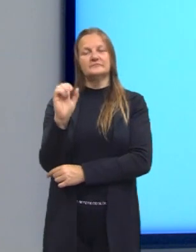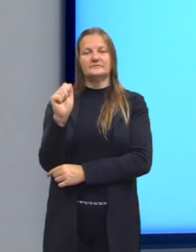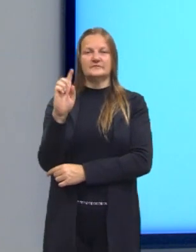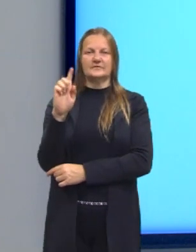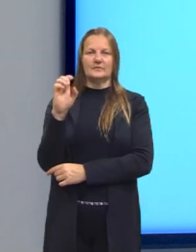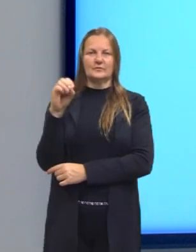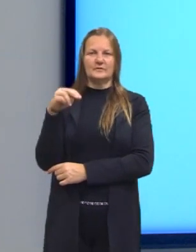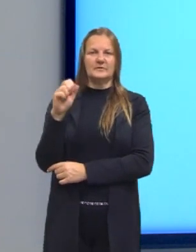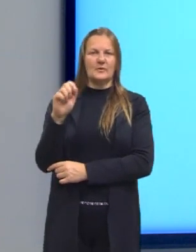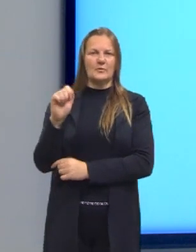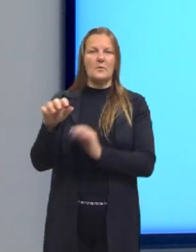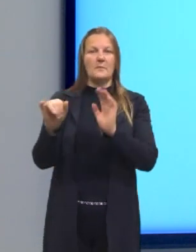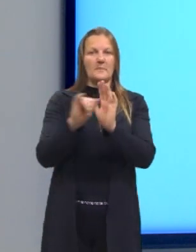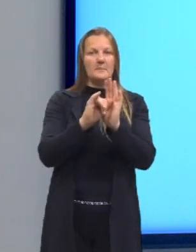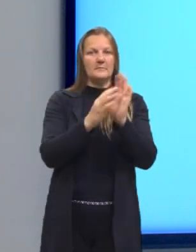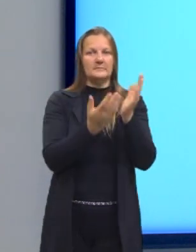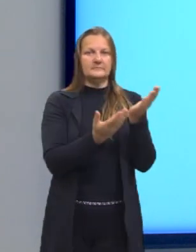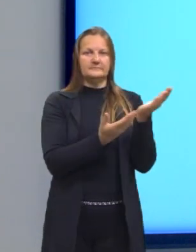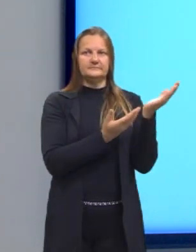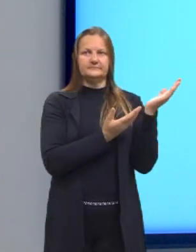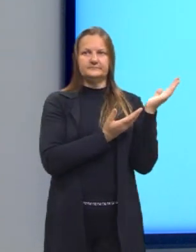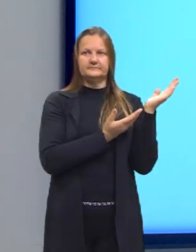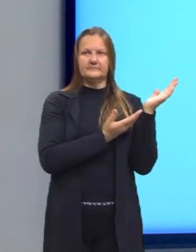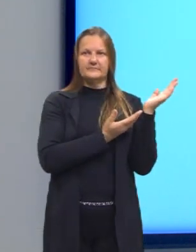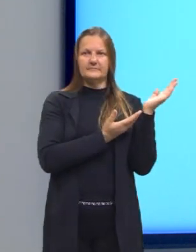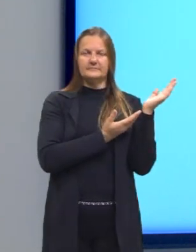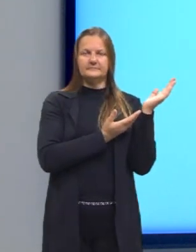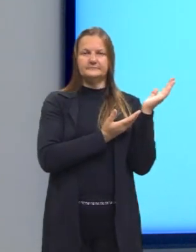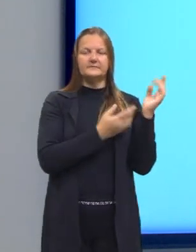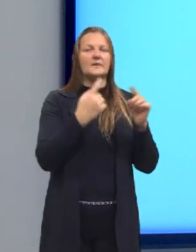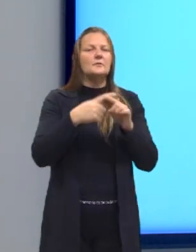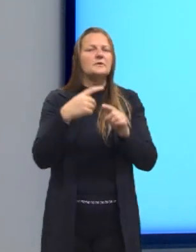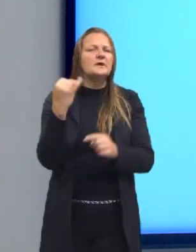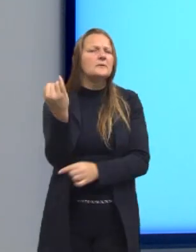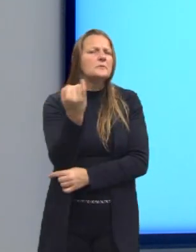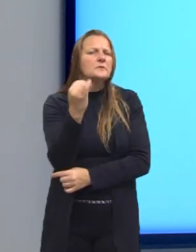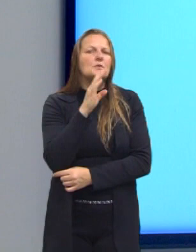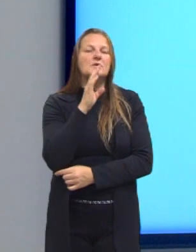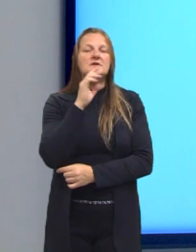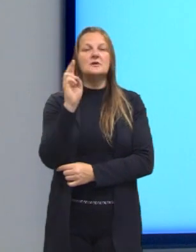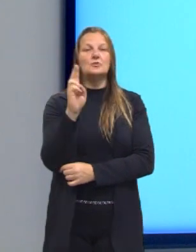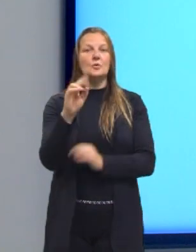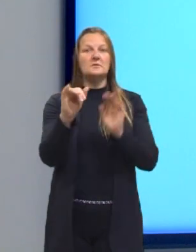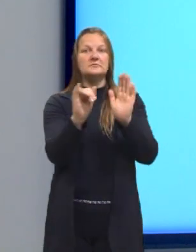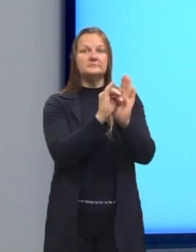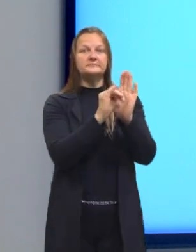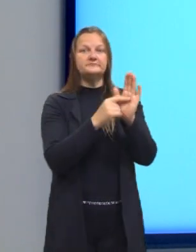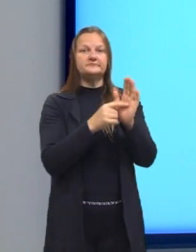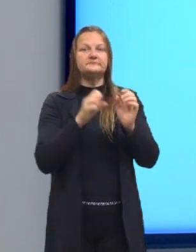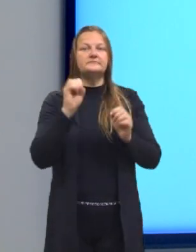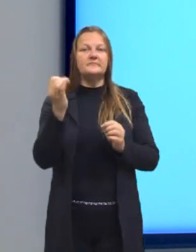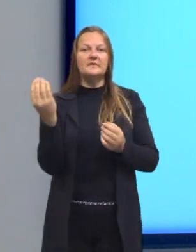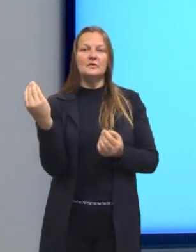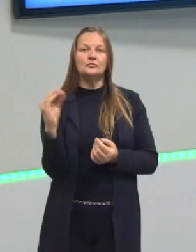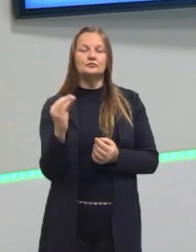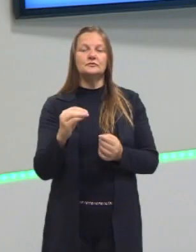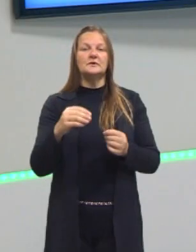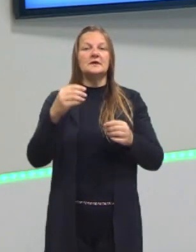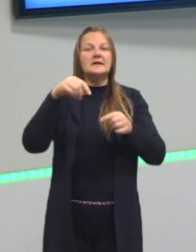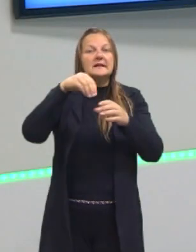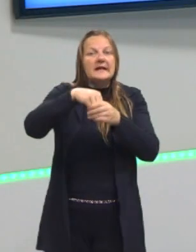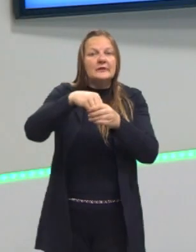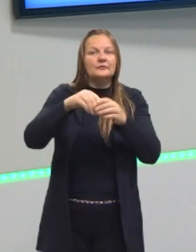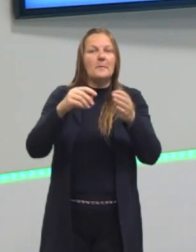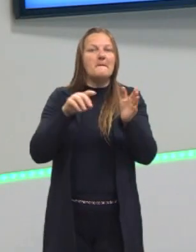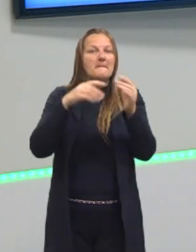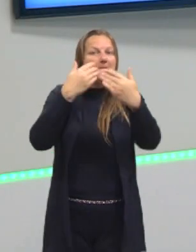Matriz Diagonal Por que que é importante a gente conhecer esses nomes né porque se por acaso surgirem uma questão